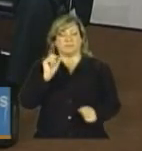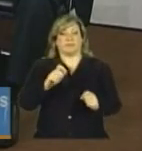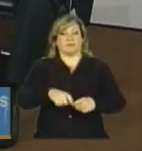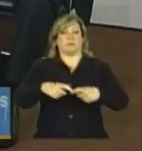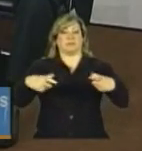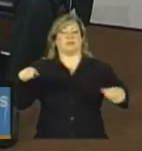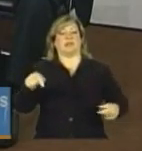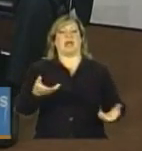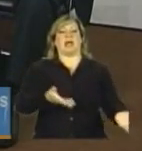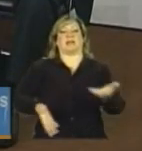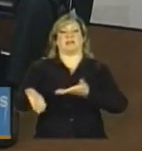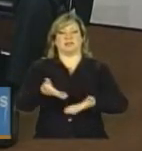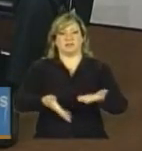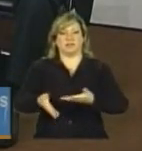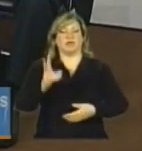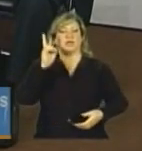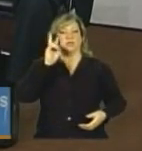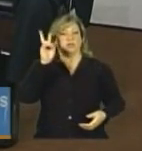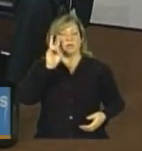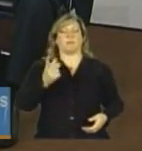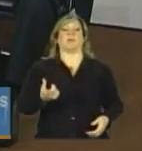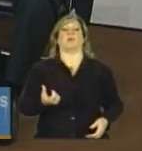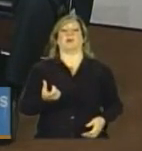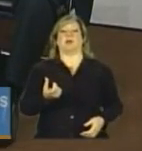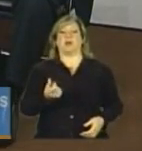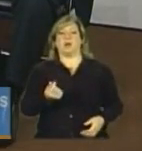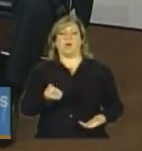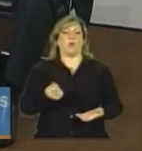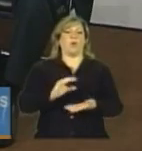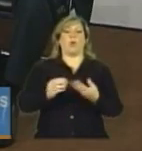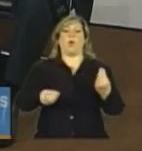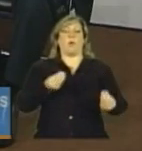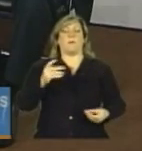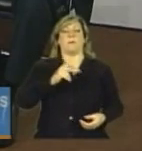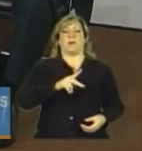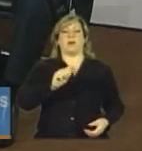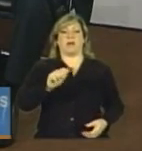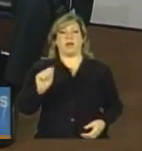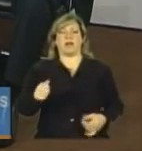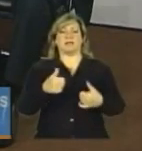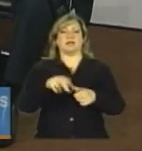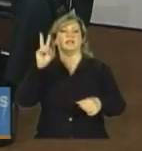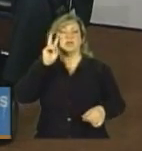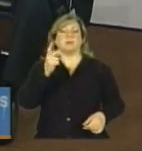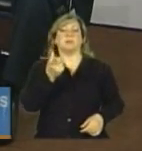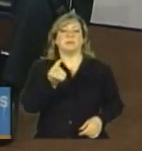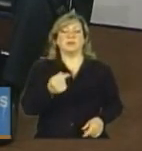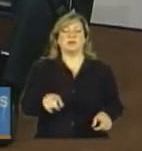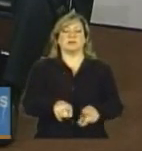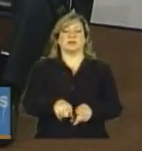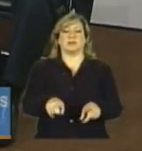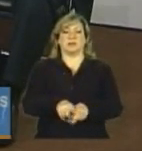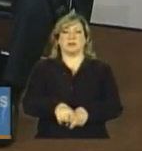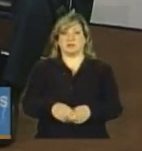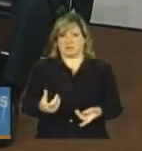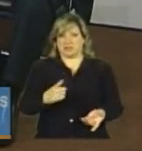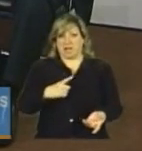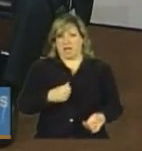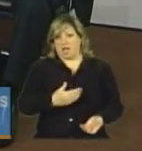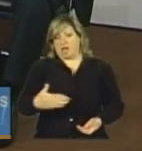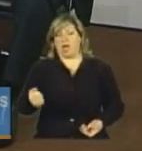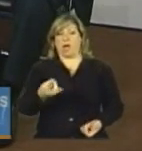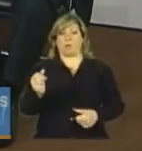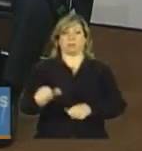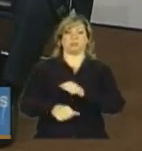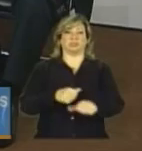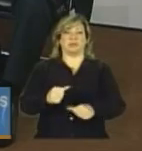ampliar esse atendimento em relação a recursos, como que o PA está em relação a recursos e qual a perspectiva também de alguma mudança em relação